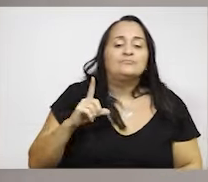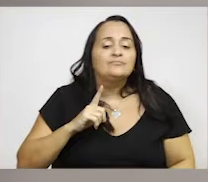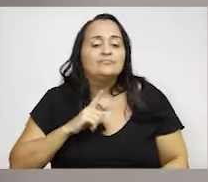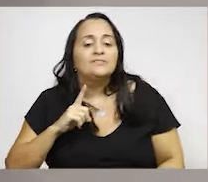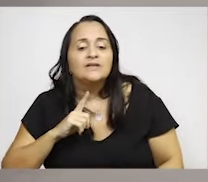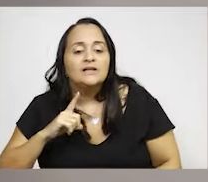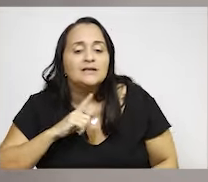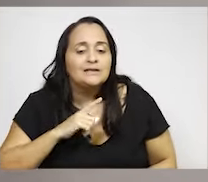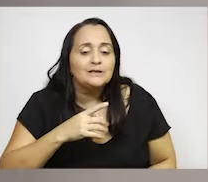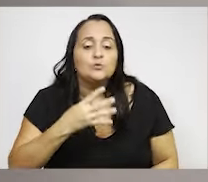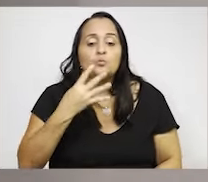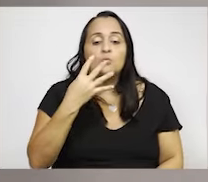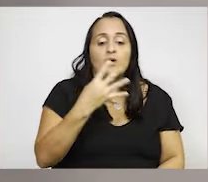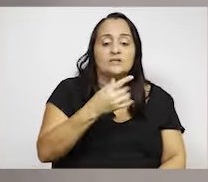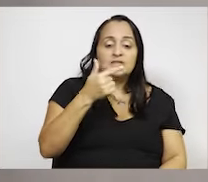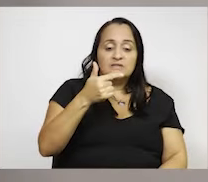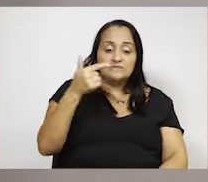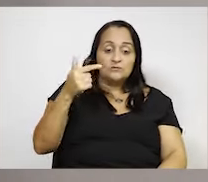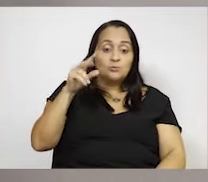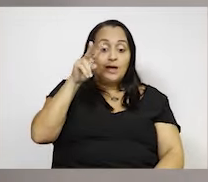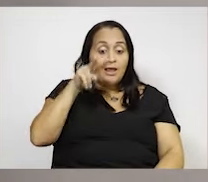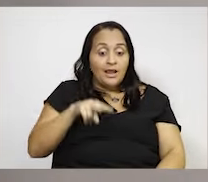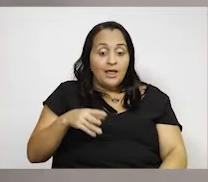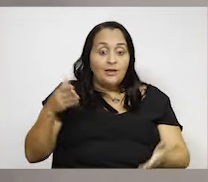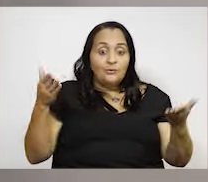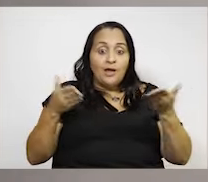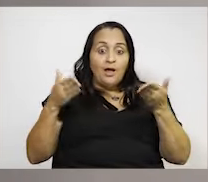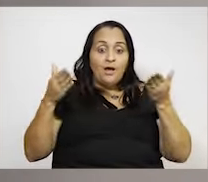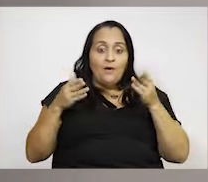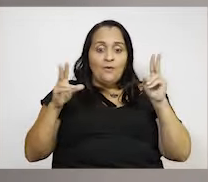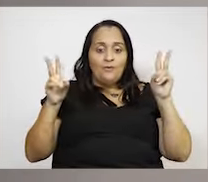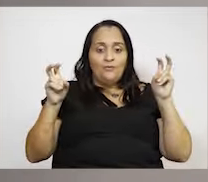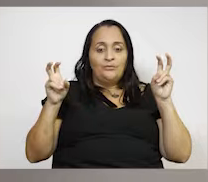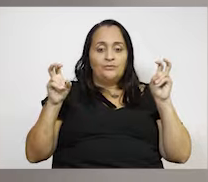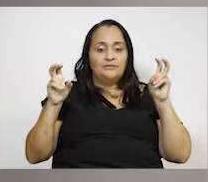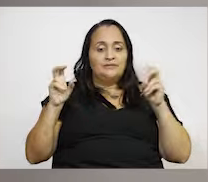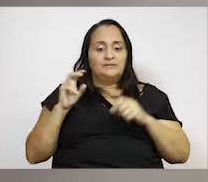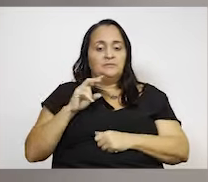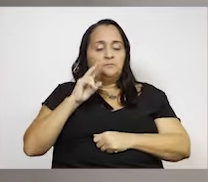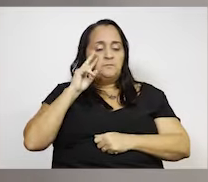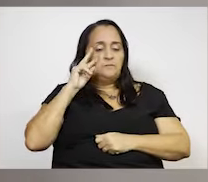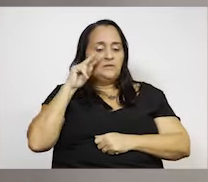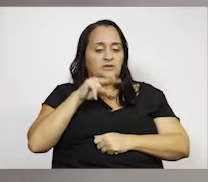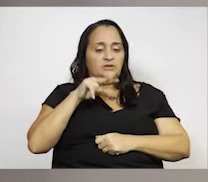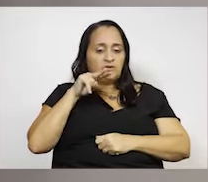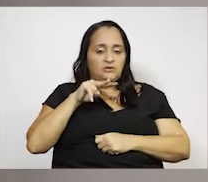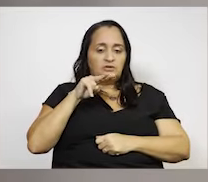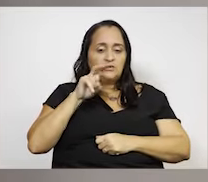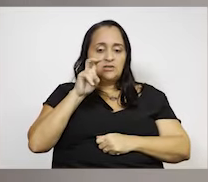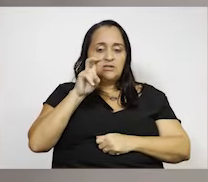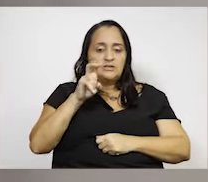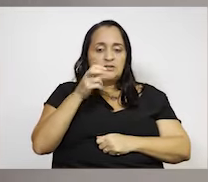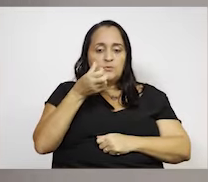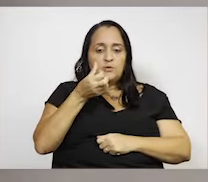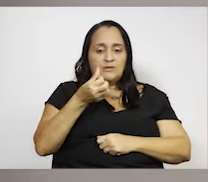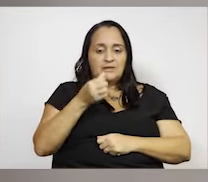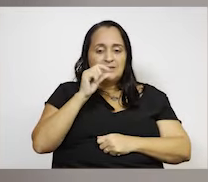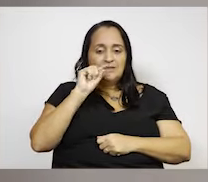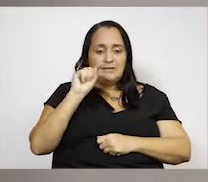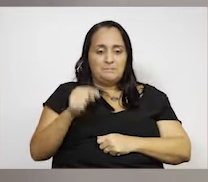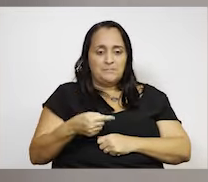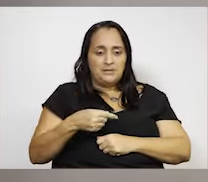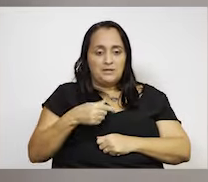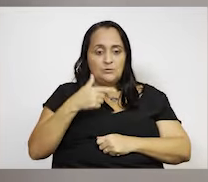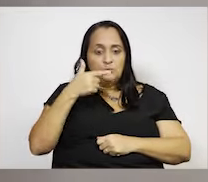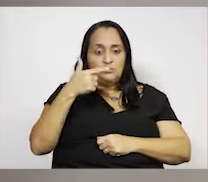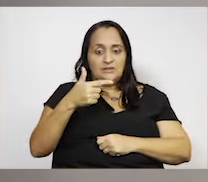tem 422 pessoas lendo agora essa matéria. E ela já foi acessada, já foi visualizada